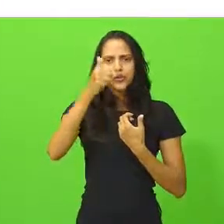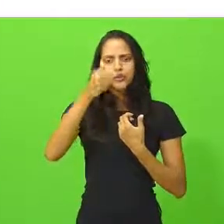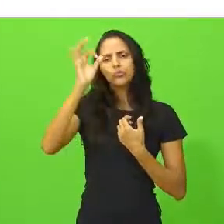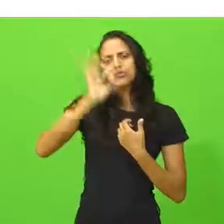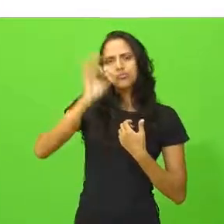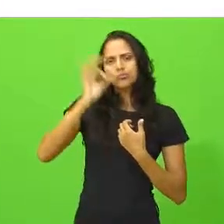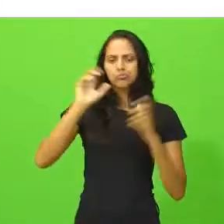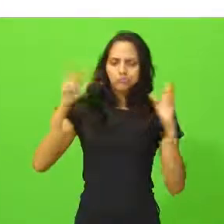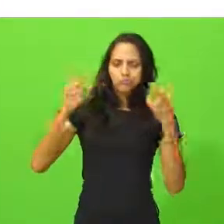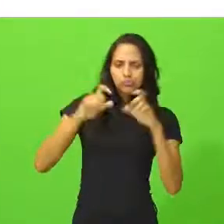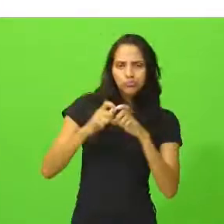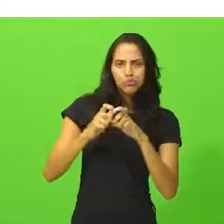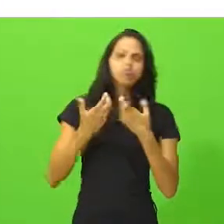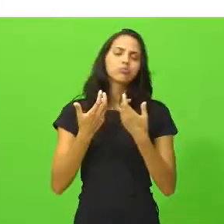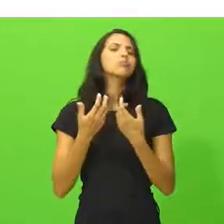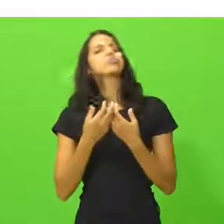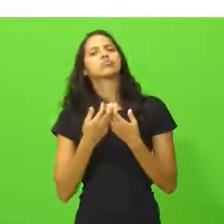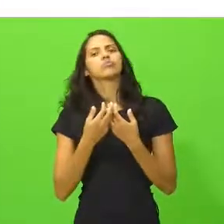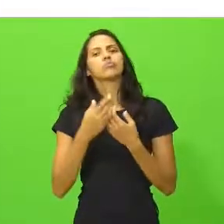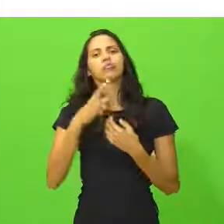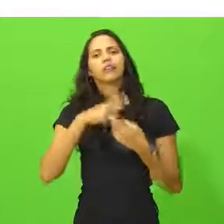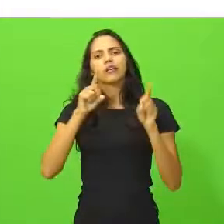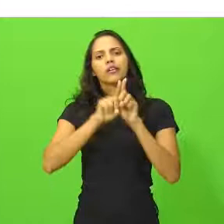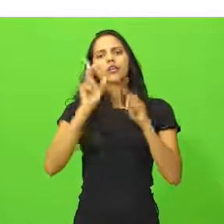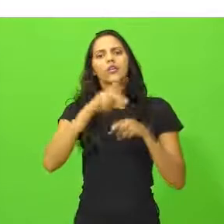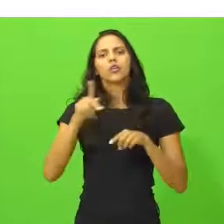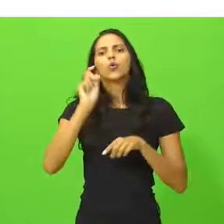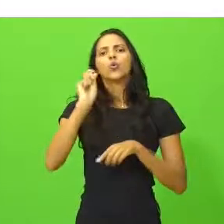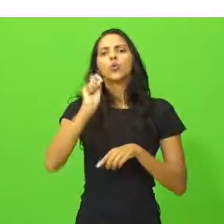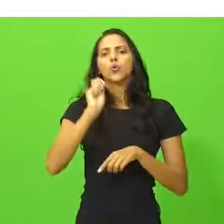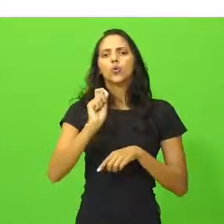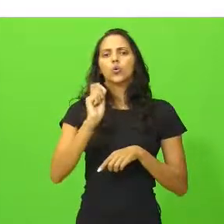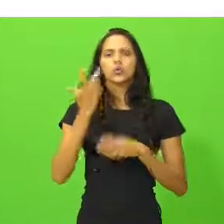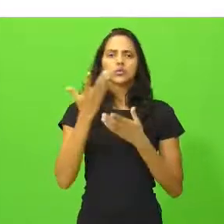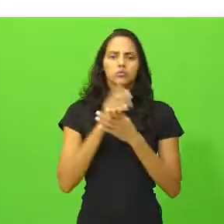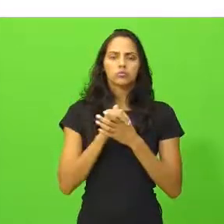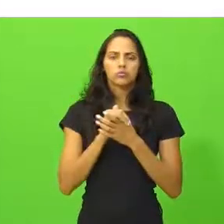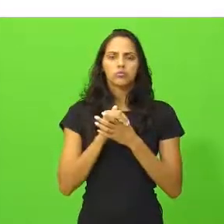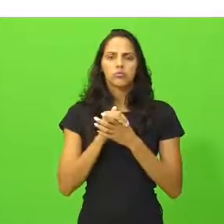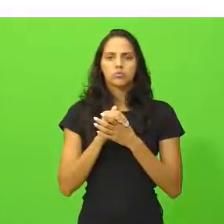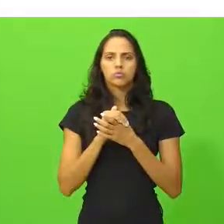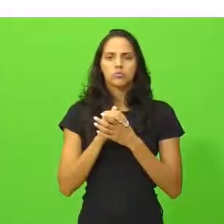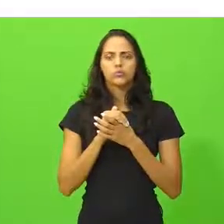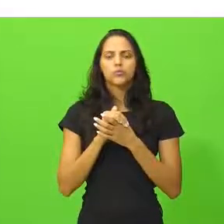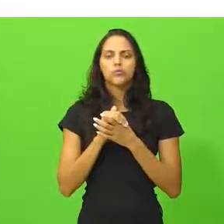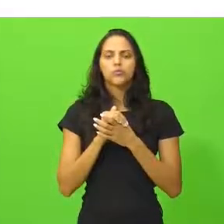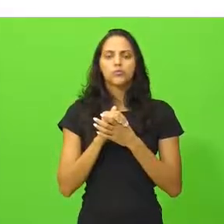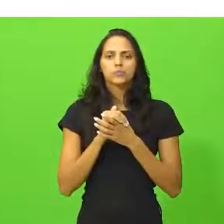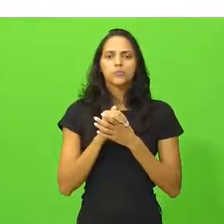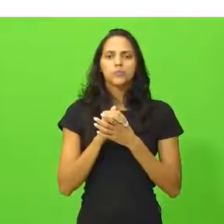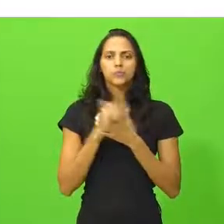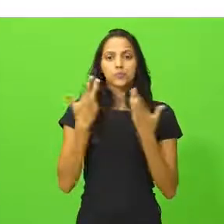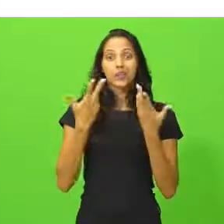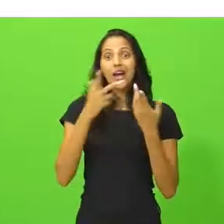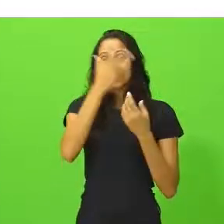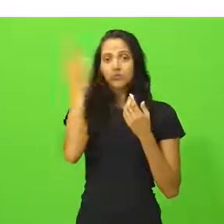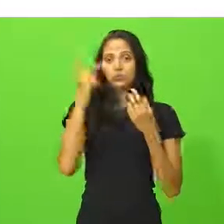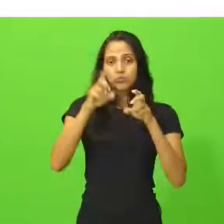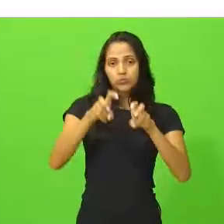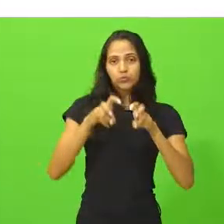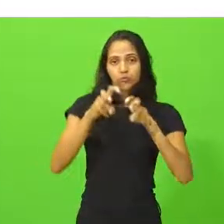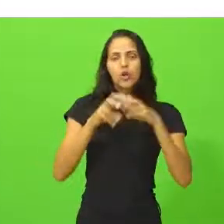3,71%. Tá? Nós temos aqui, professor, as atividades de extração